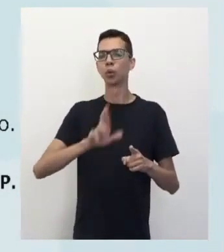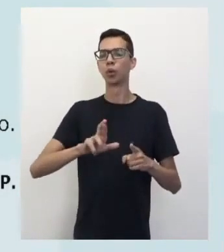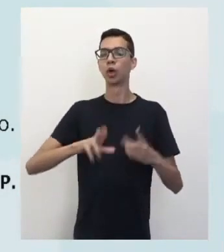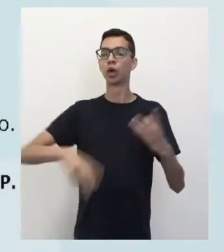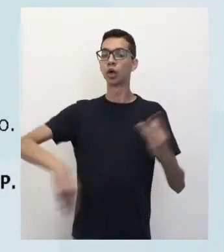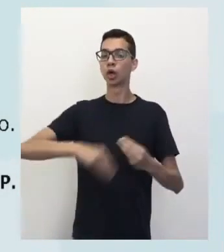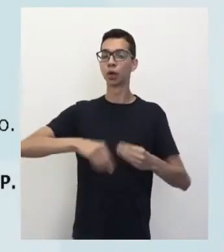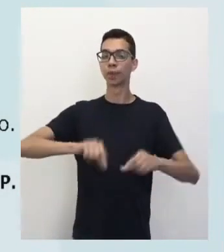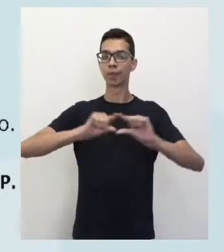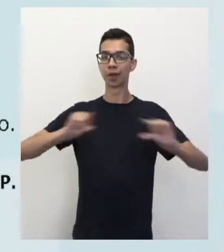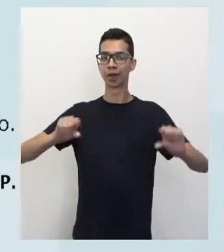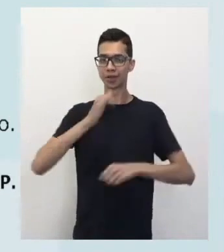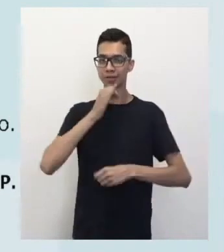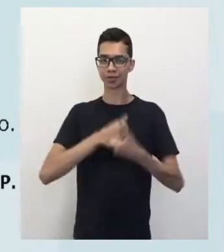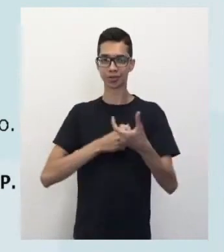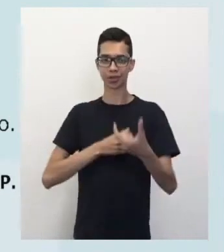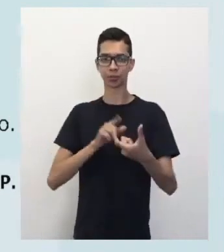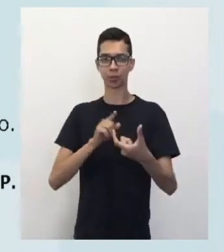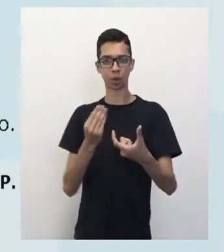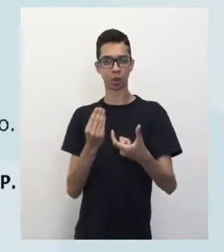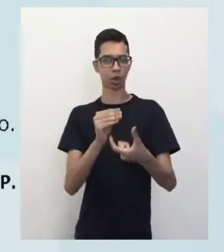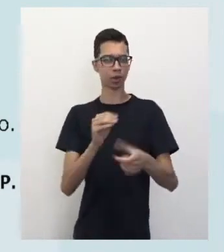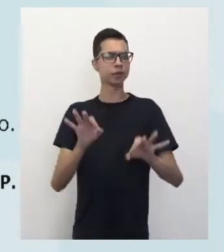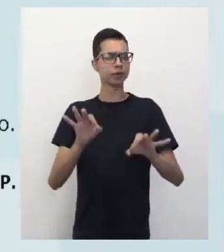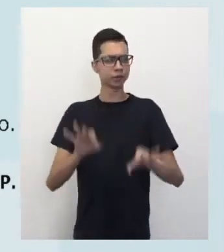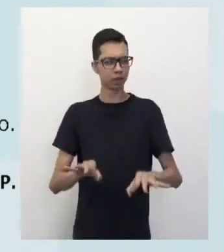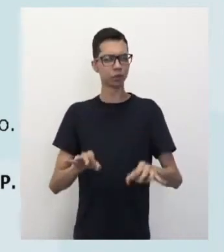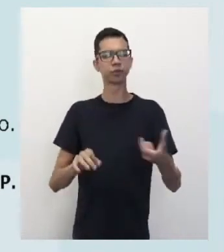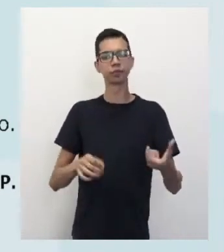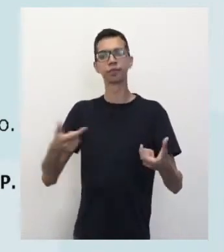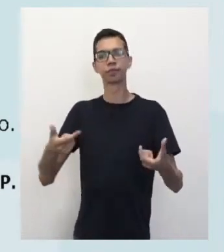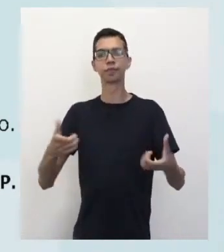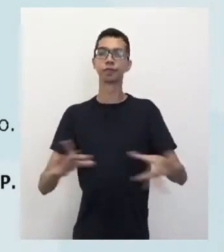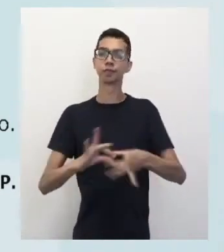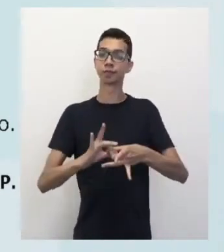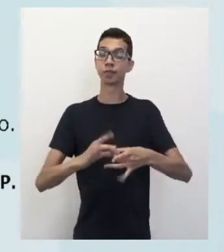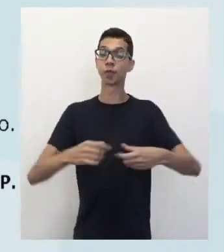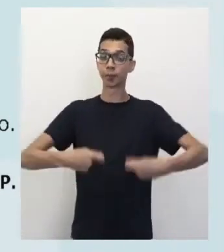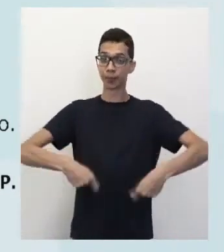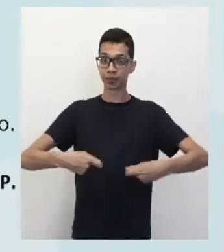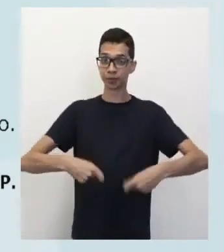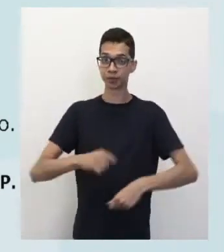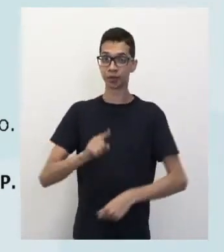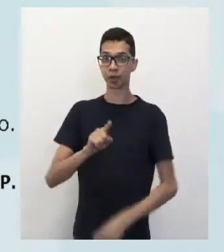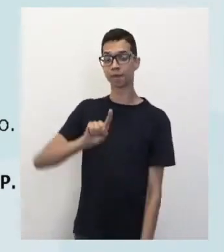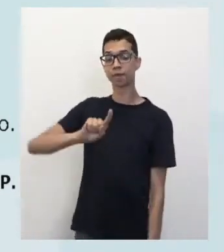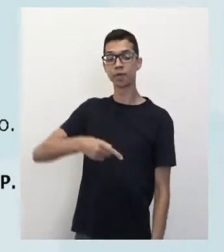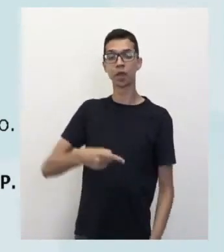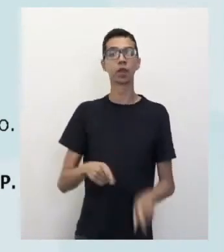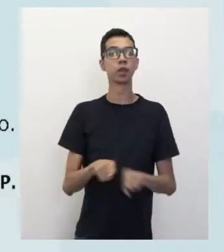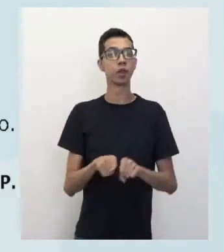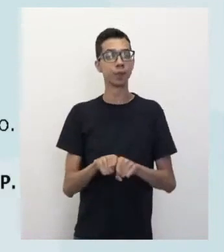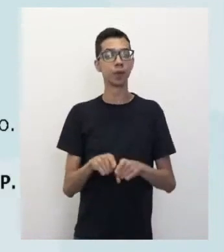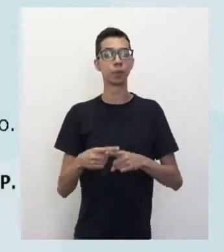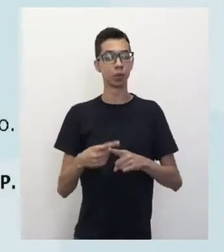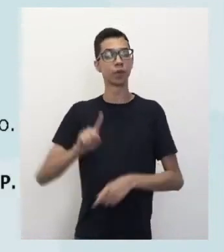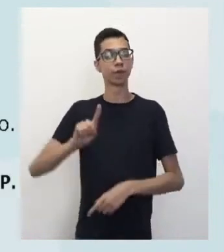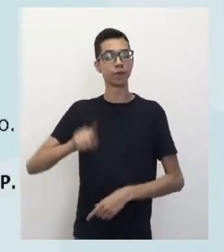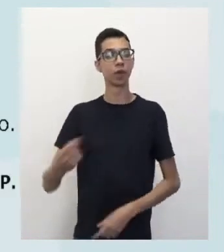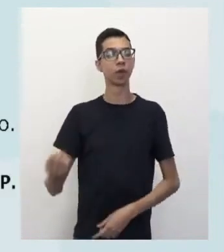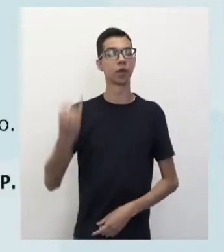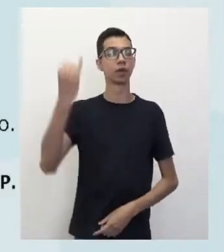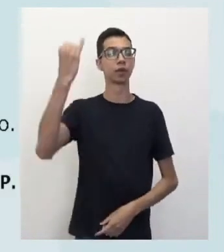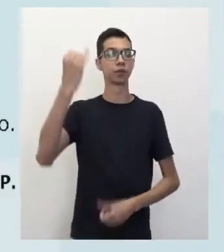completar a lacuna com uma conjunção adequada. E, se necessário, coloquem a vírgula antes, porque a vírgula vai fazer toda a